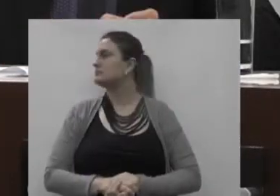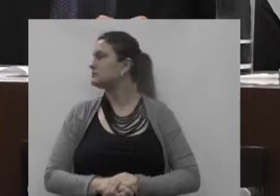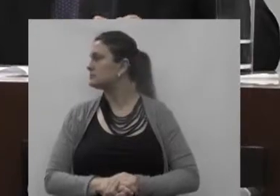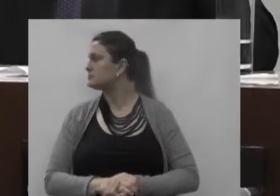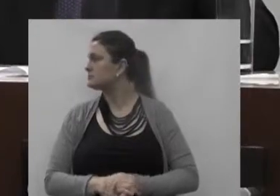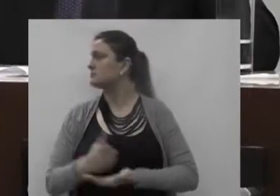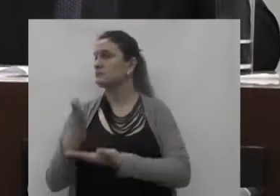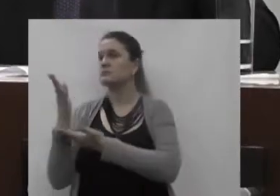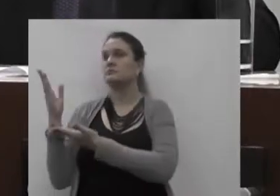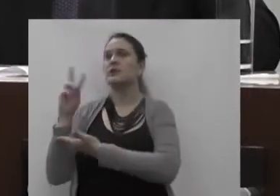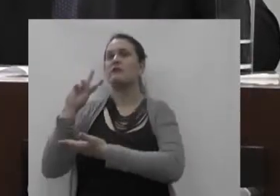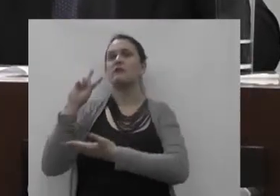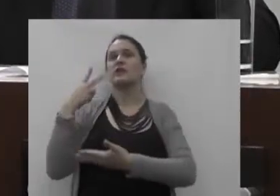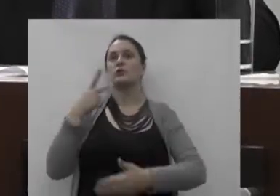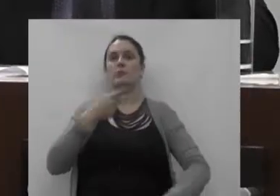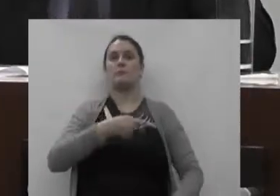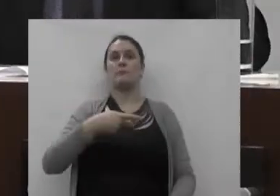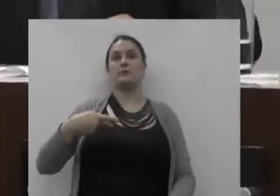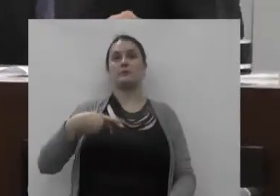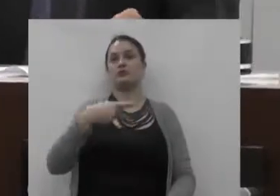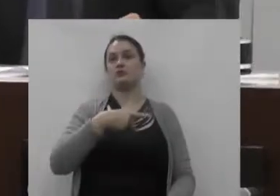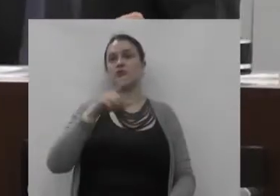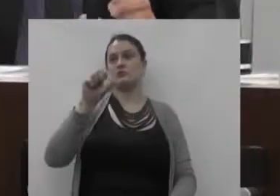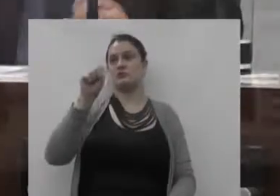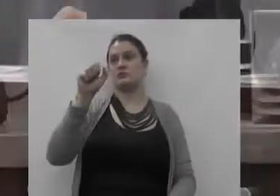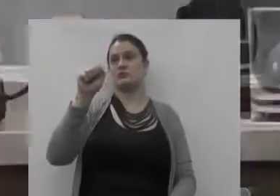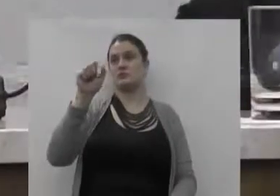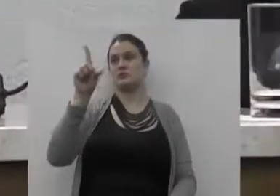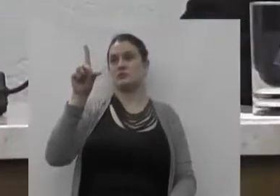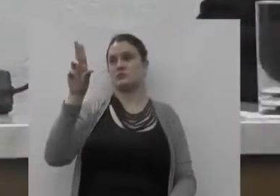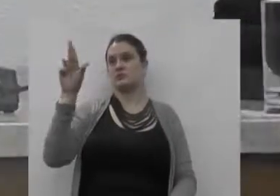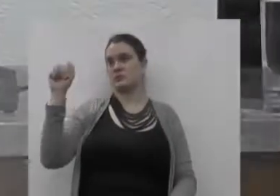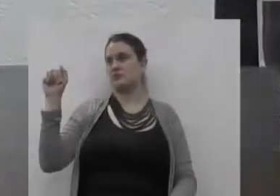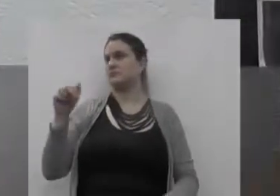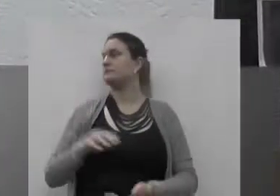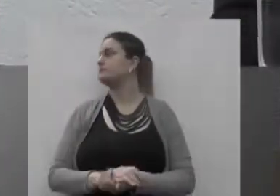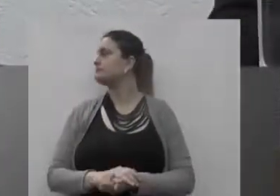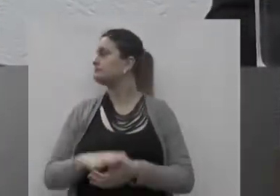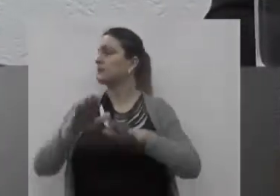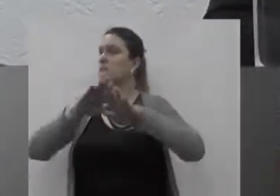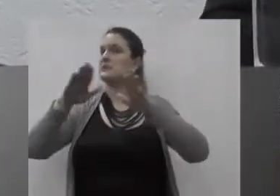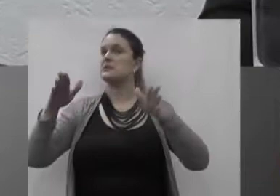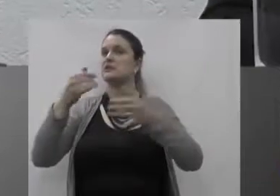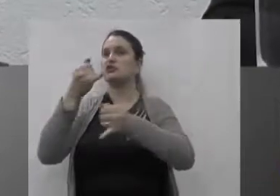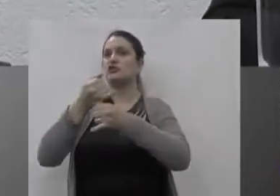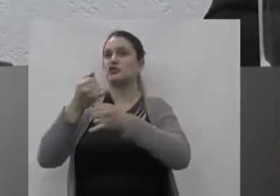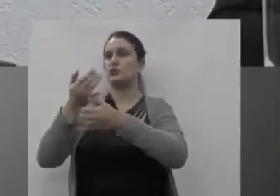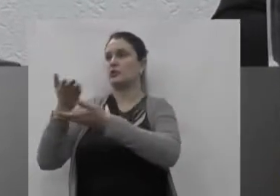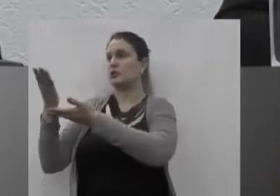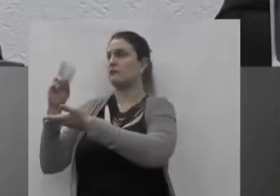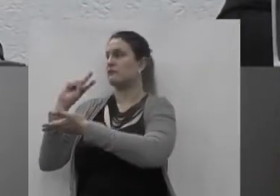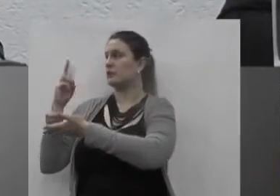Com a palavra a vereadora pastora Sandra. Mesa diretora, plenário,